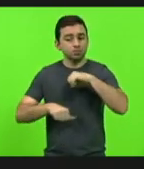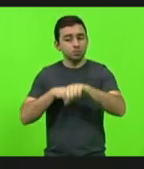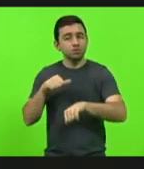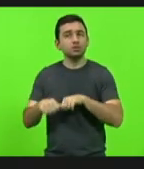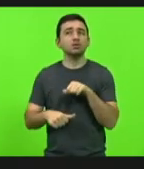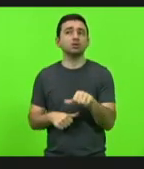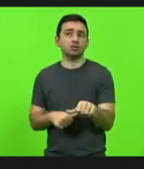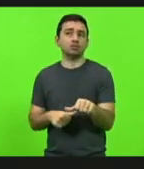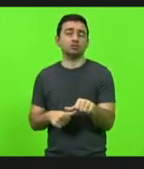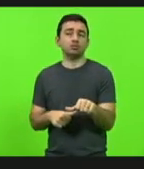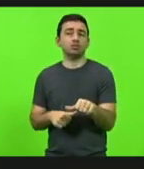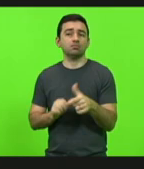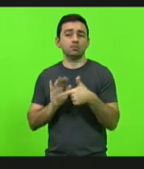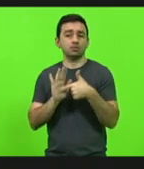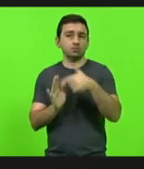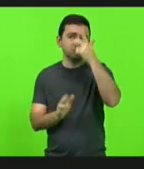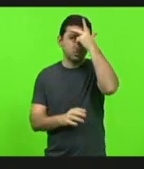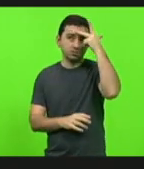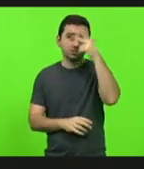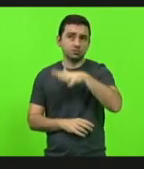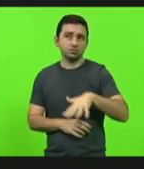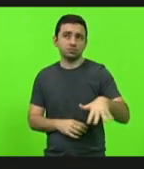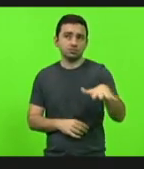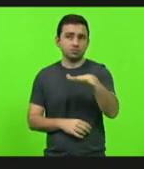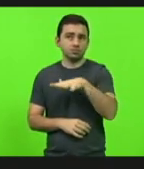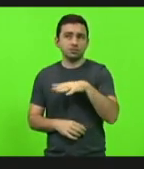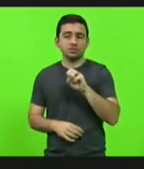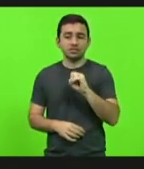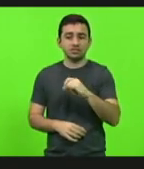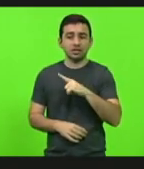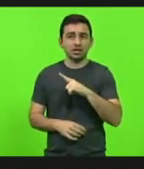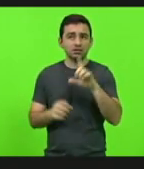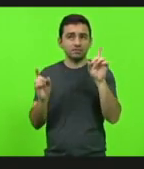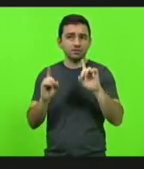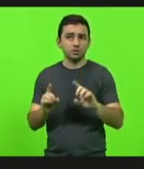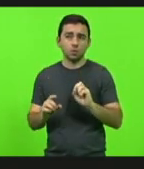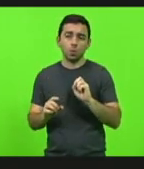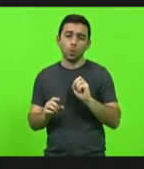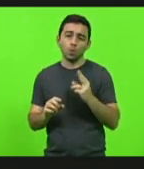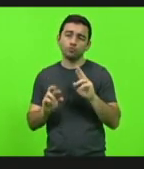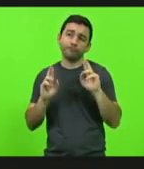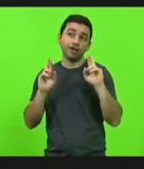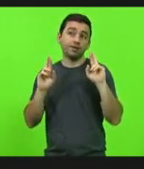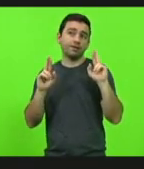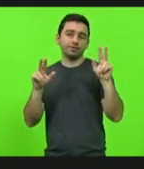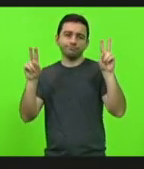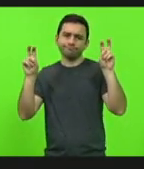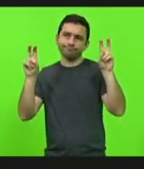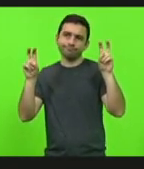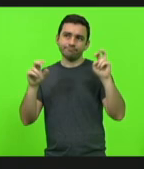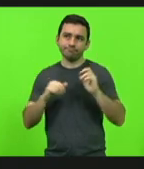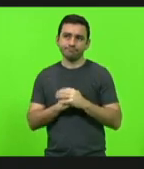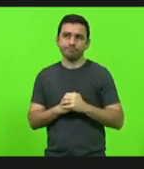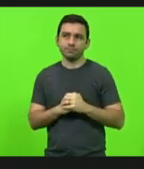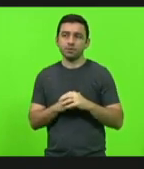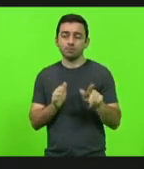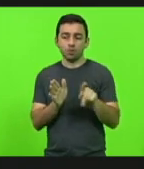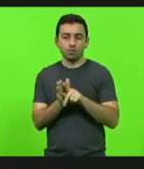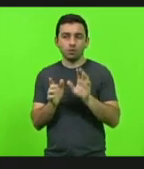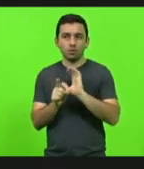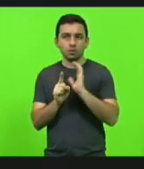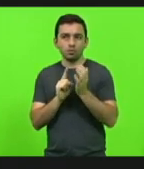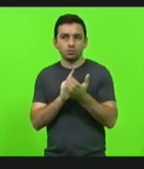perante as pessoas que têm alguma deficiência O que são diferentes entre aspas né com a comunidade